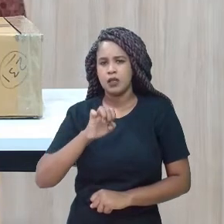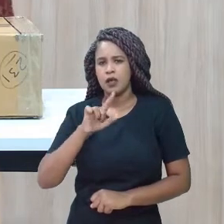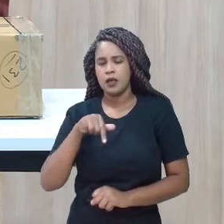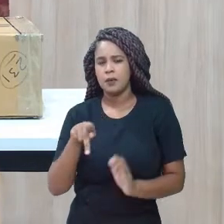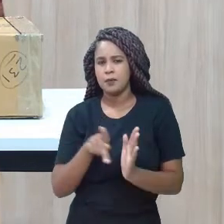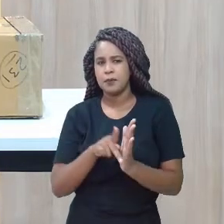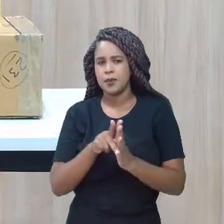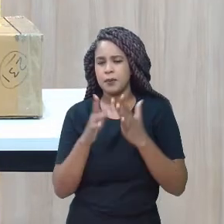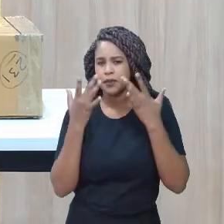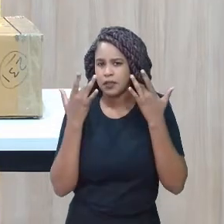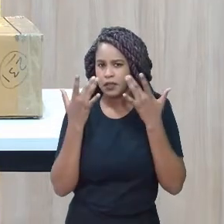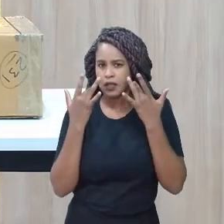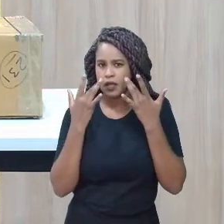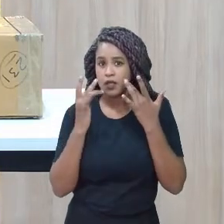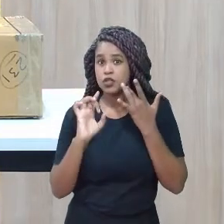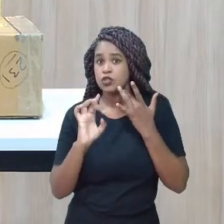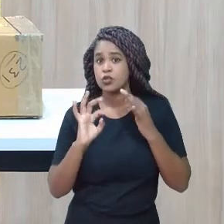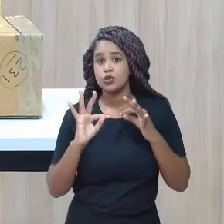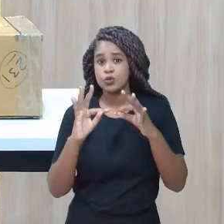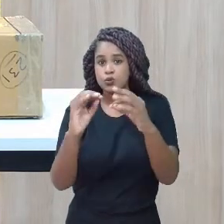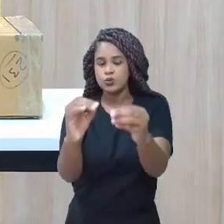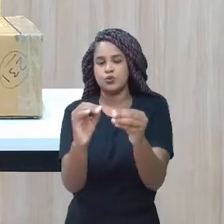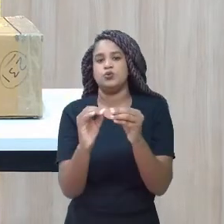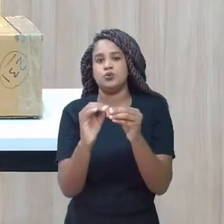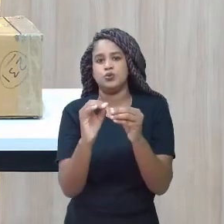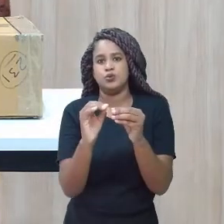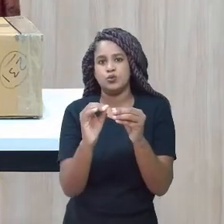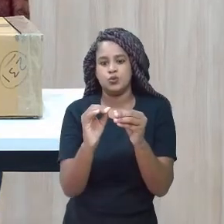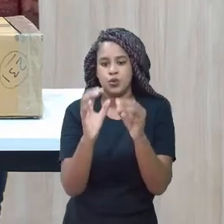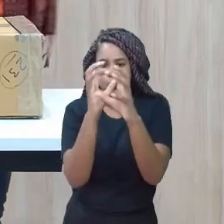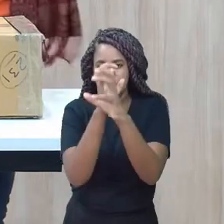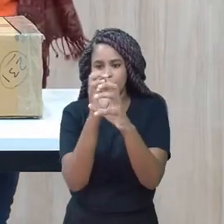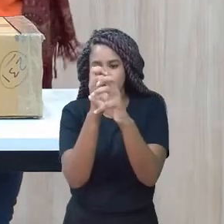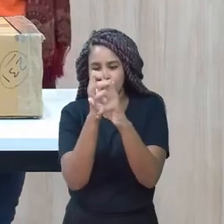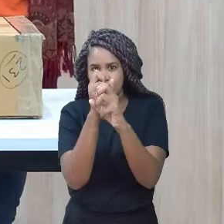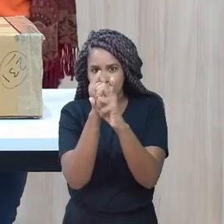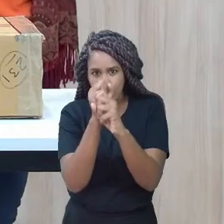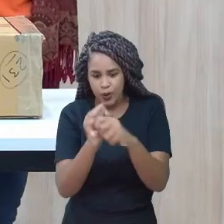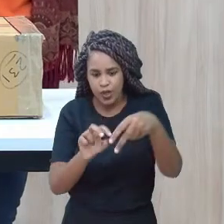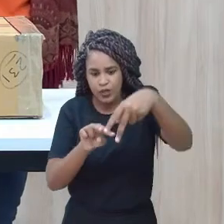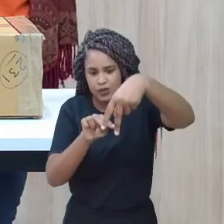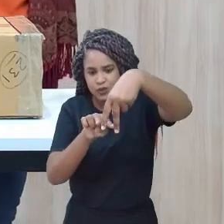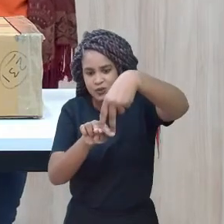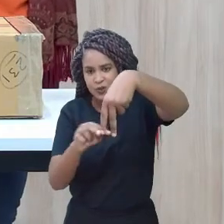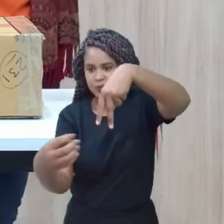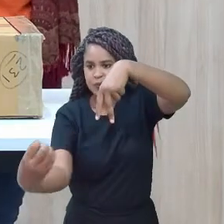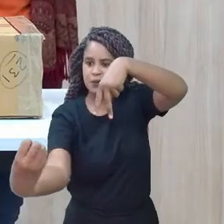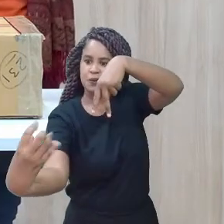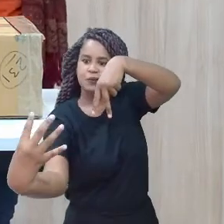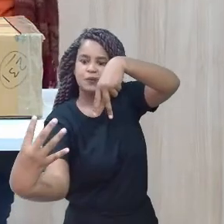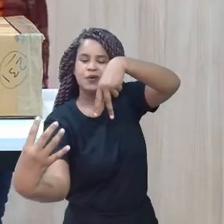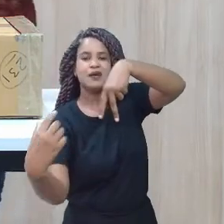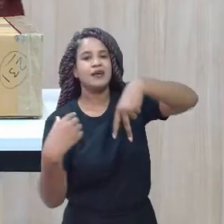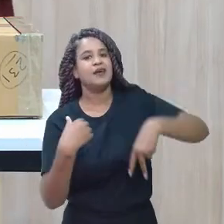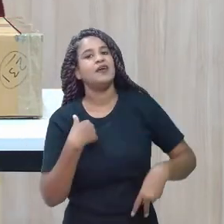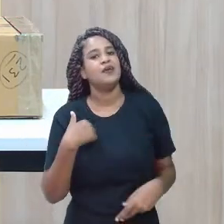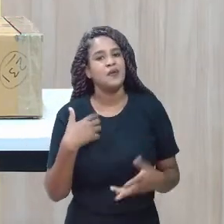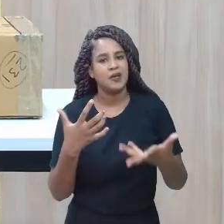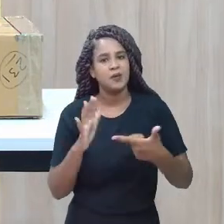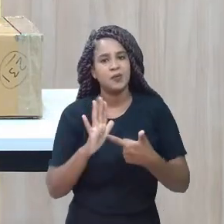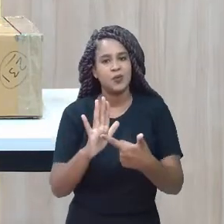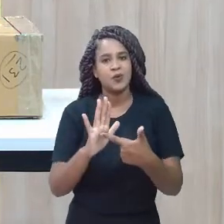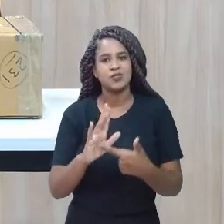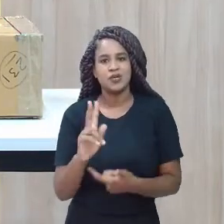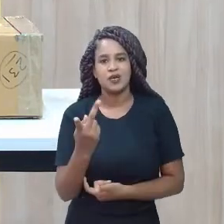só em sombras. É maravilhoso, né? É a peça. Gente, qualquer dia desse eu boto Hamlet para vocês